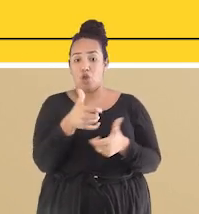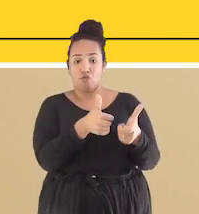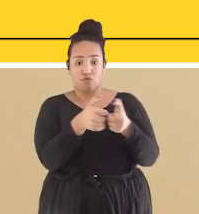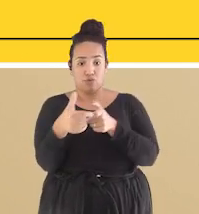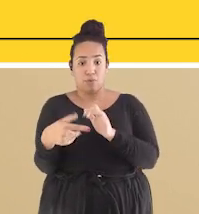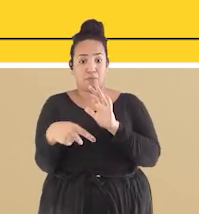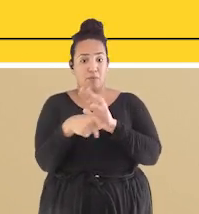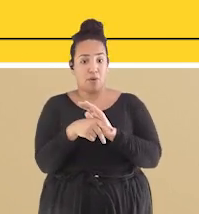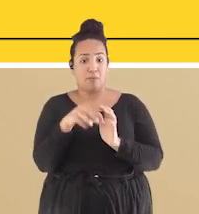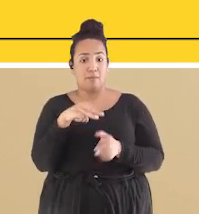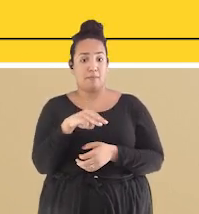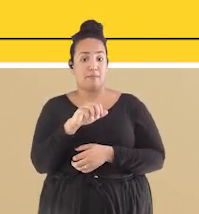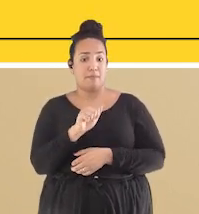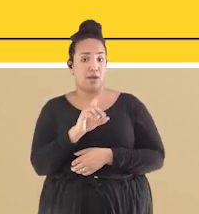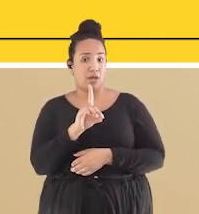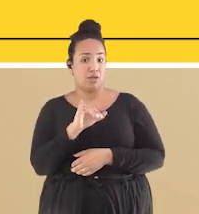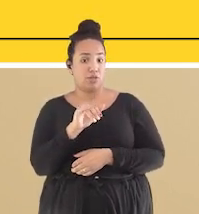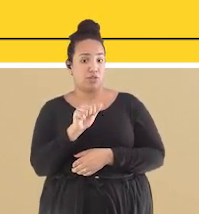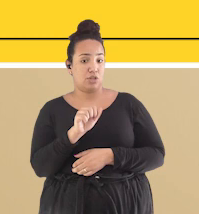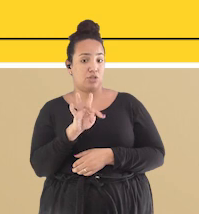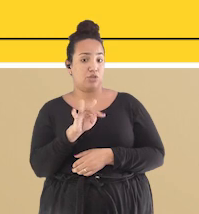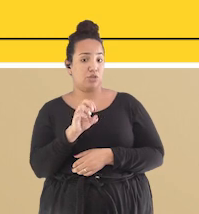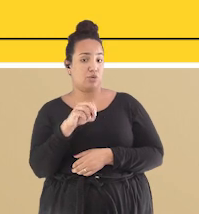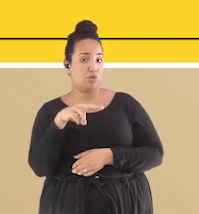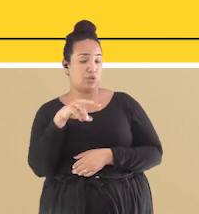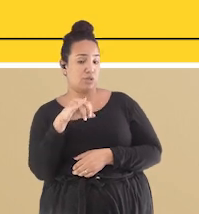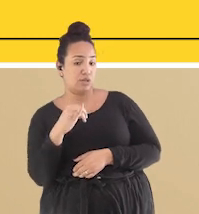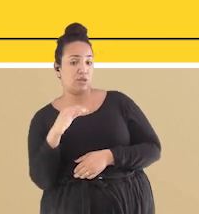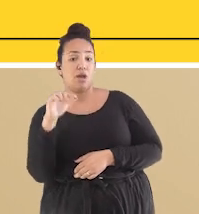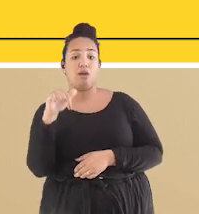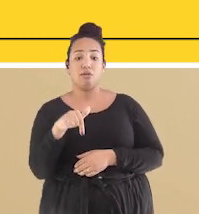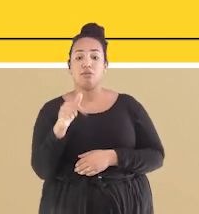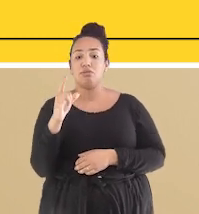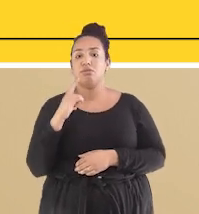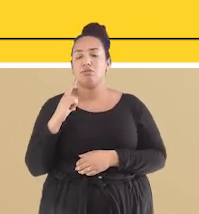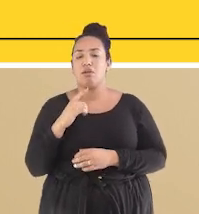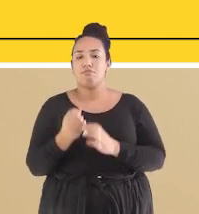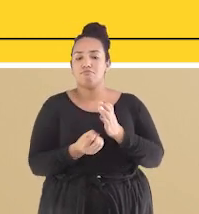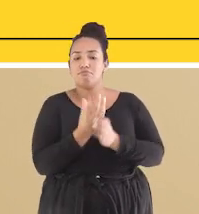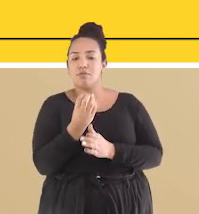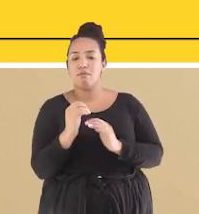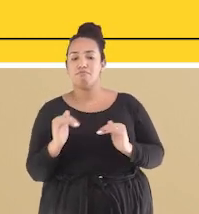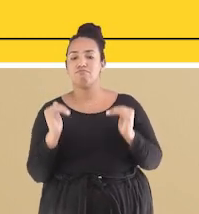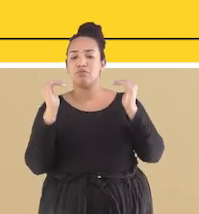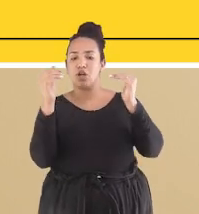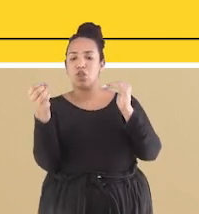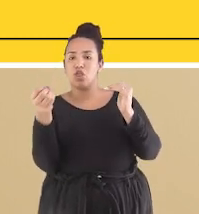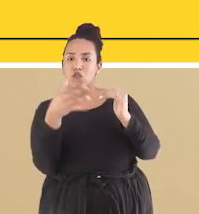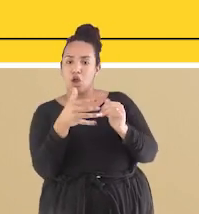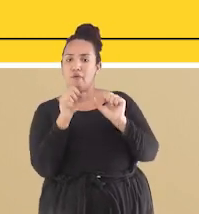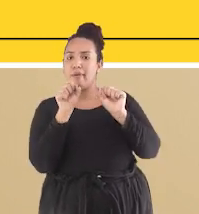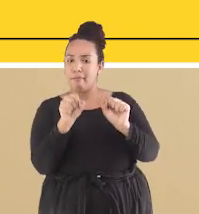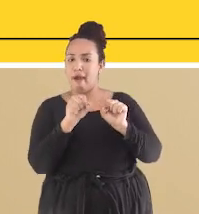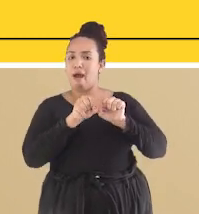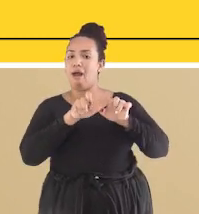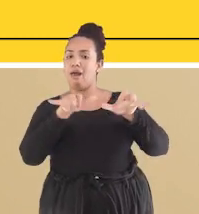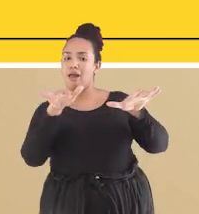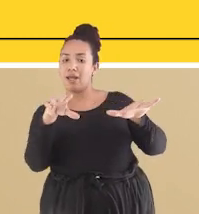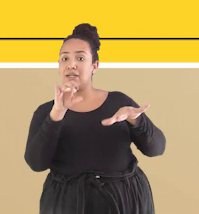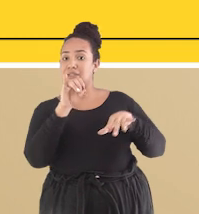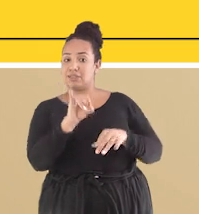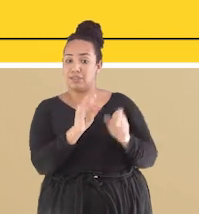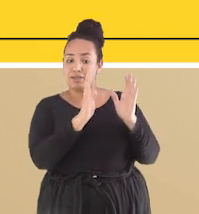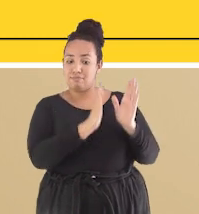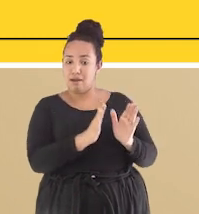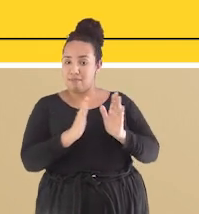e da Devolver Digital tem um grande potencial de atualização e deve se manter em alta por um bom tempo, caso os passos